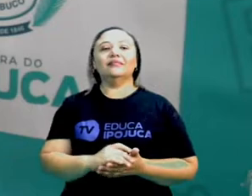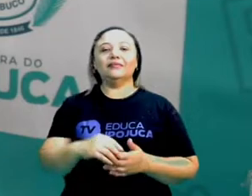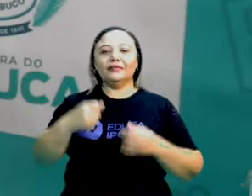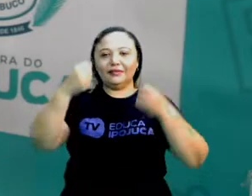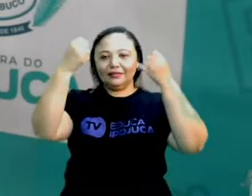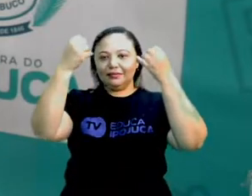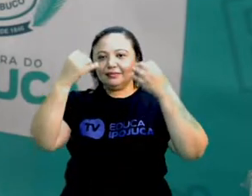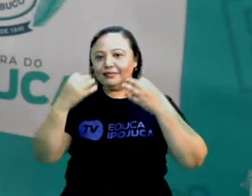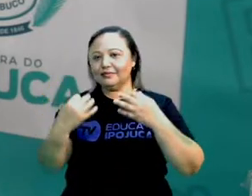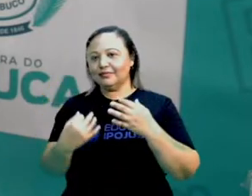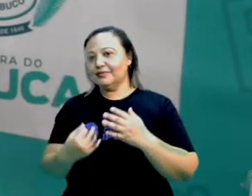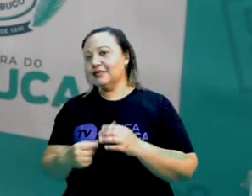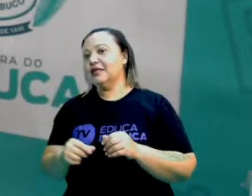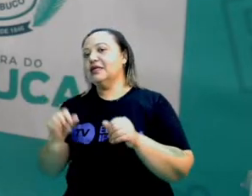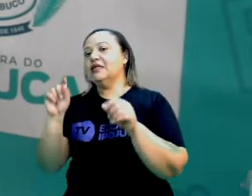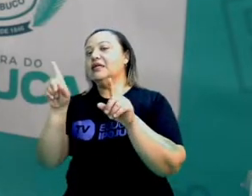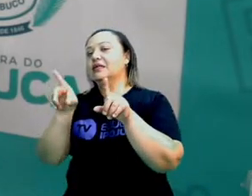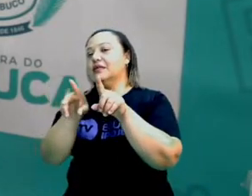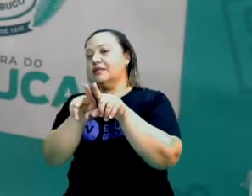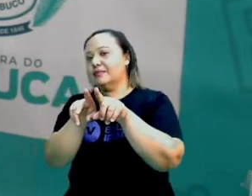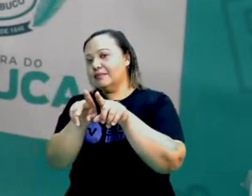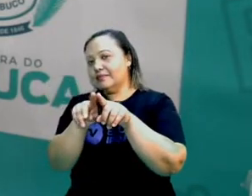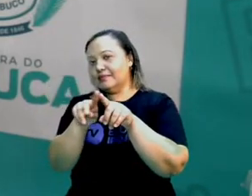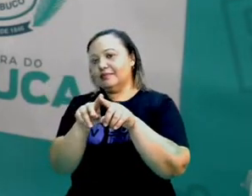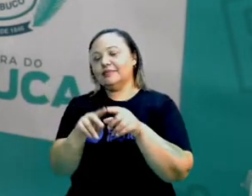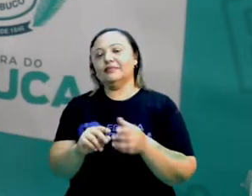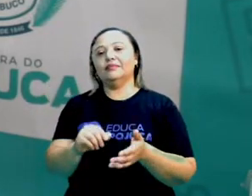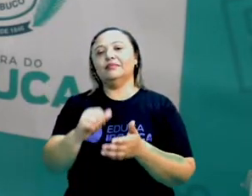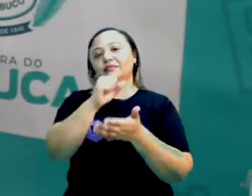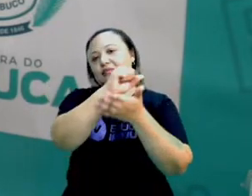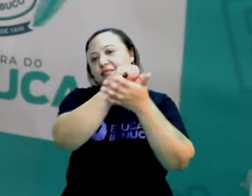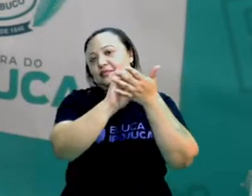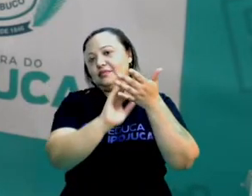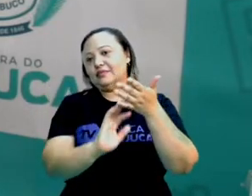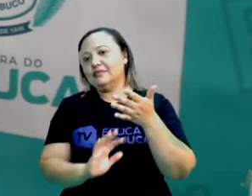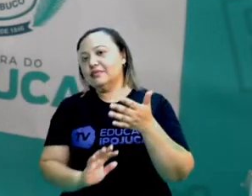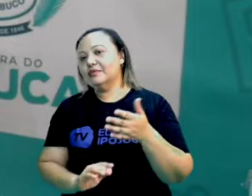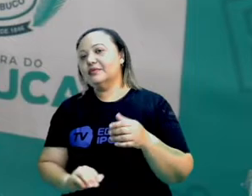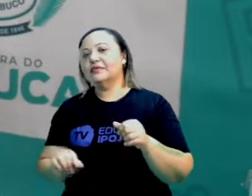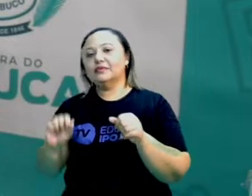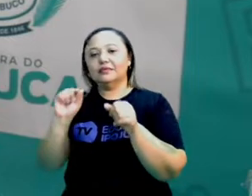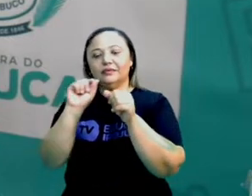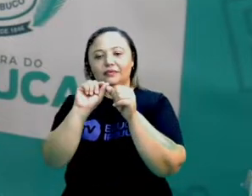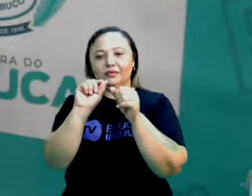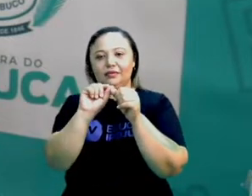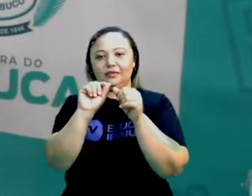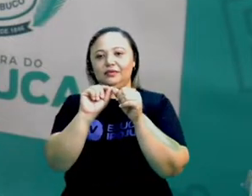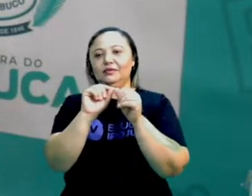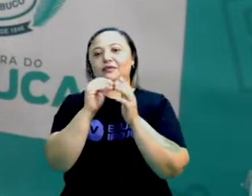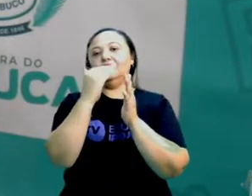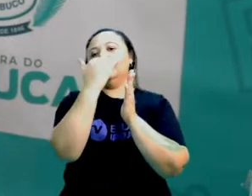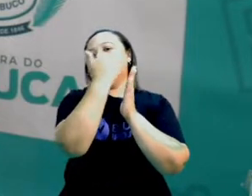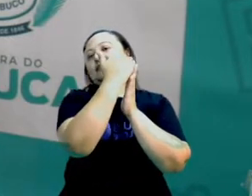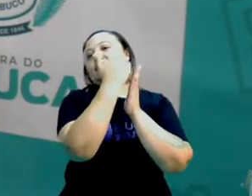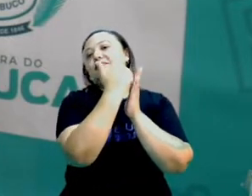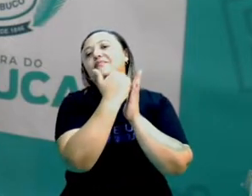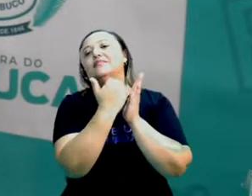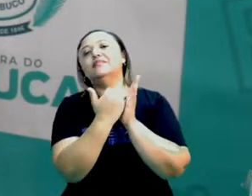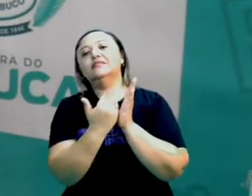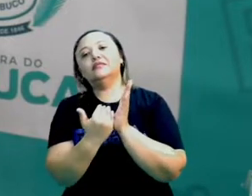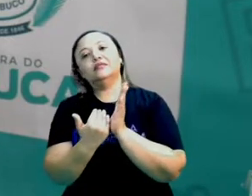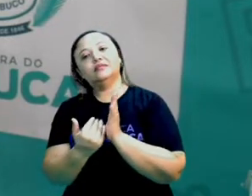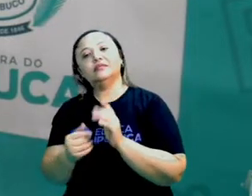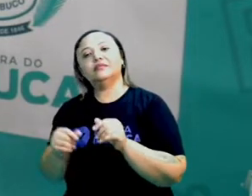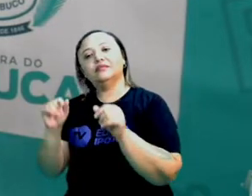para você montar uma tabela, depois eu pedi para você montar um gráfico e hoje vamos ver mais